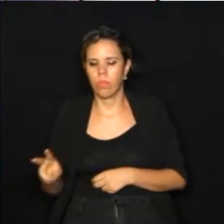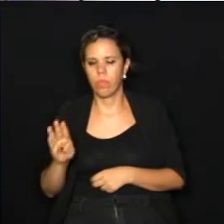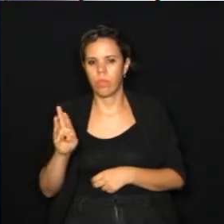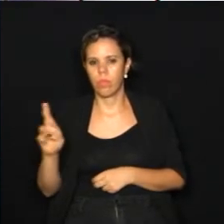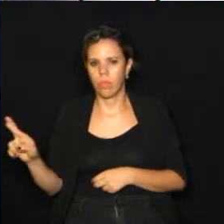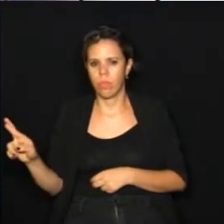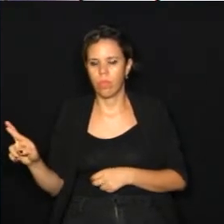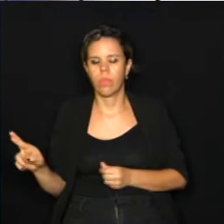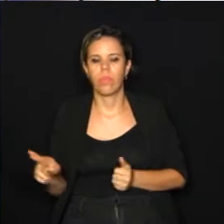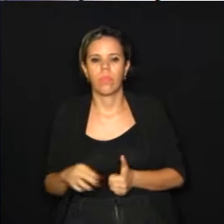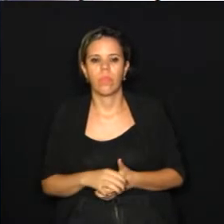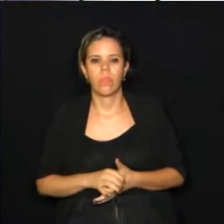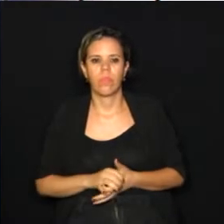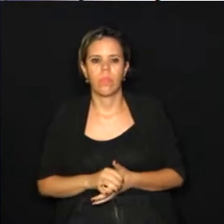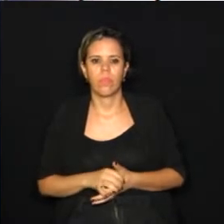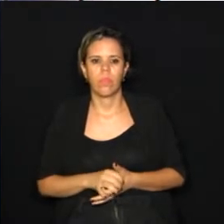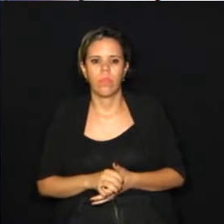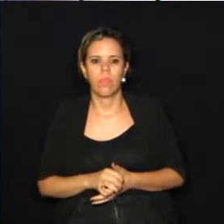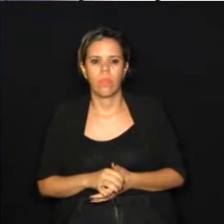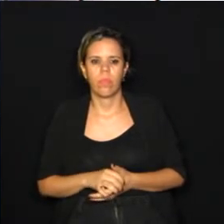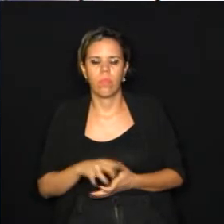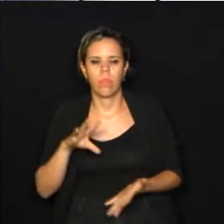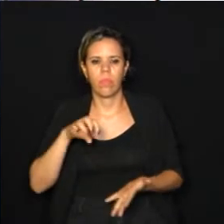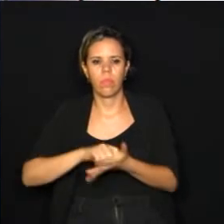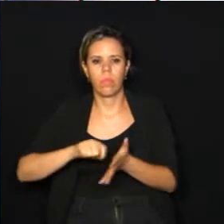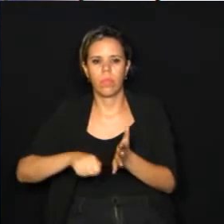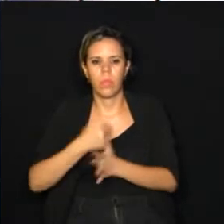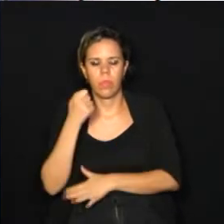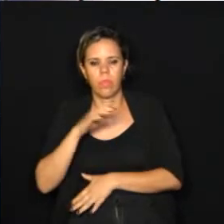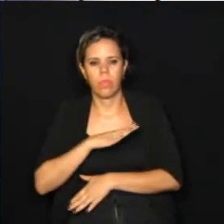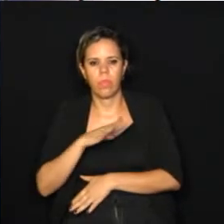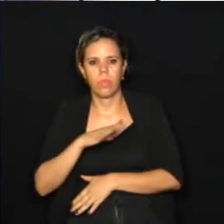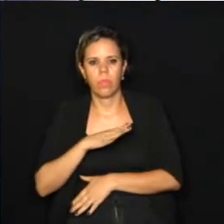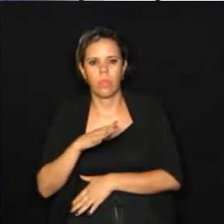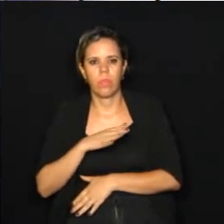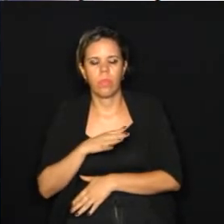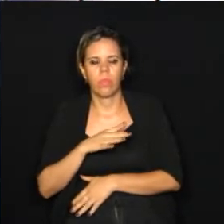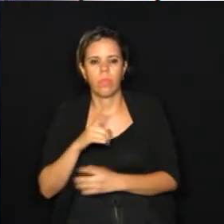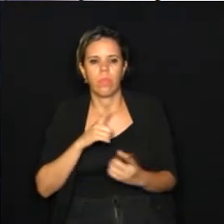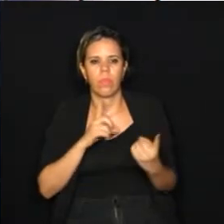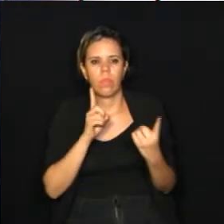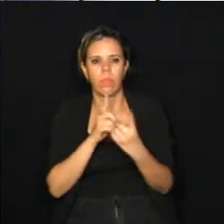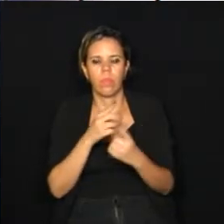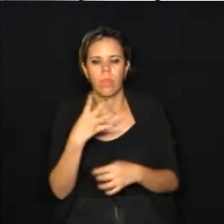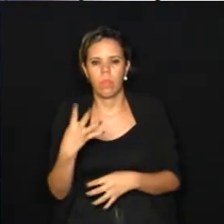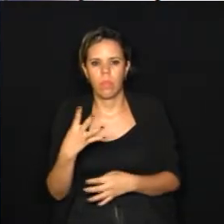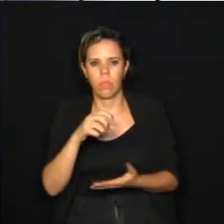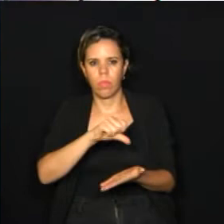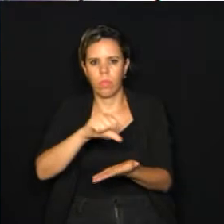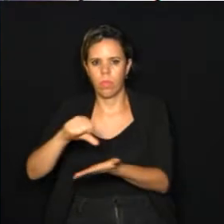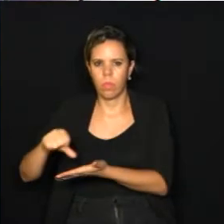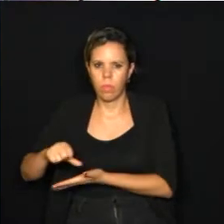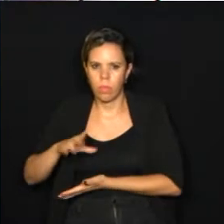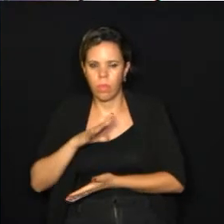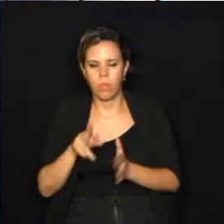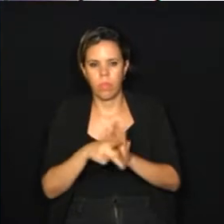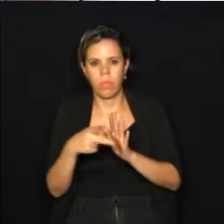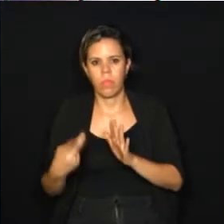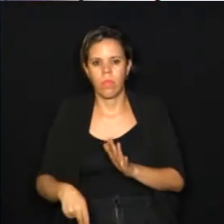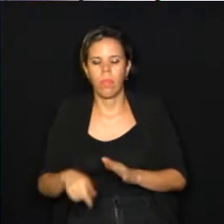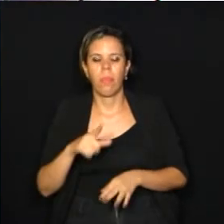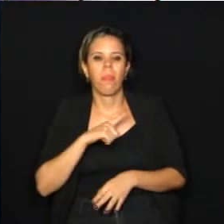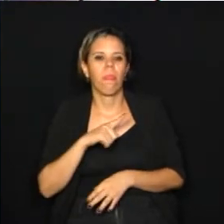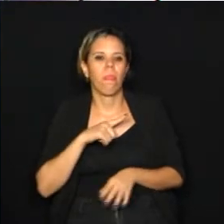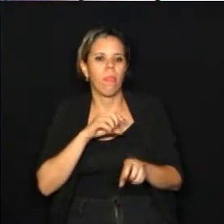hortolândia.sp.gov.br, para fazer a sua inscrição. Na cidade, nós temos 4 unidades específicas que têm